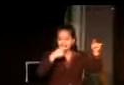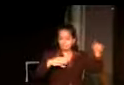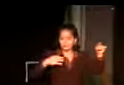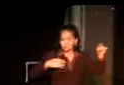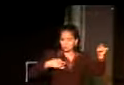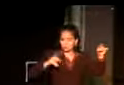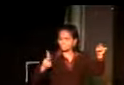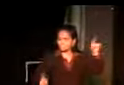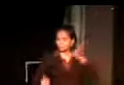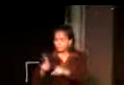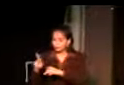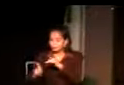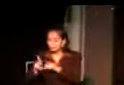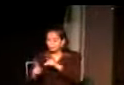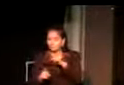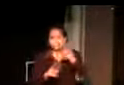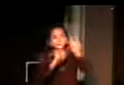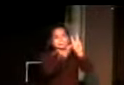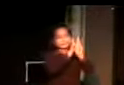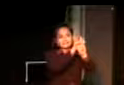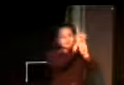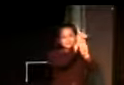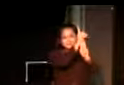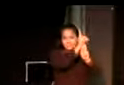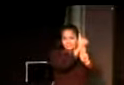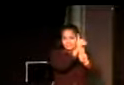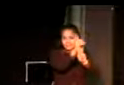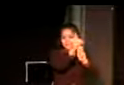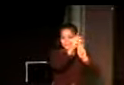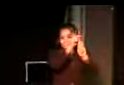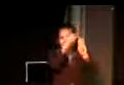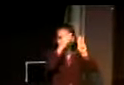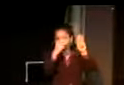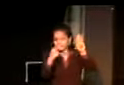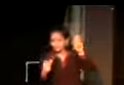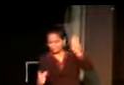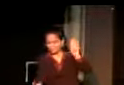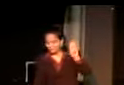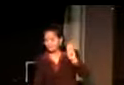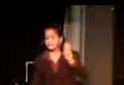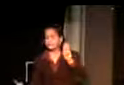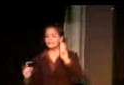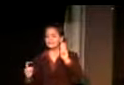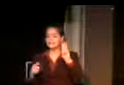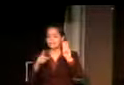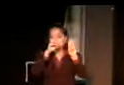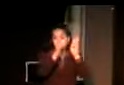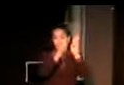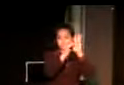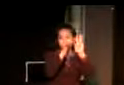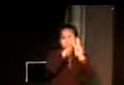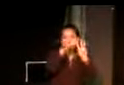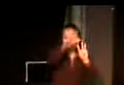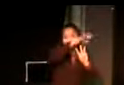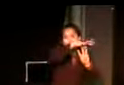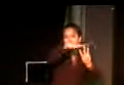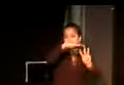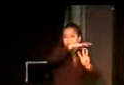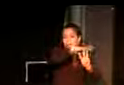Total entre os criadores e as criaturas ele abre mão desse ambiente